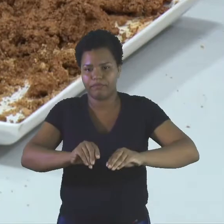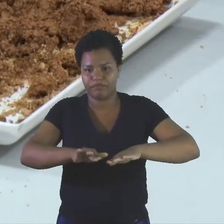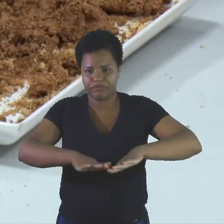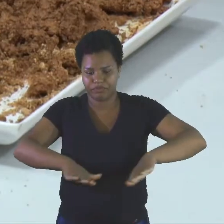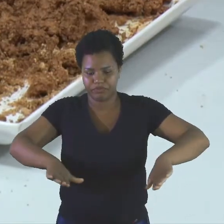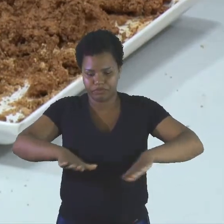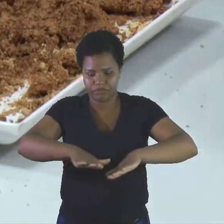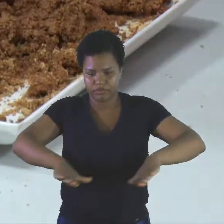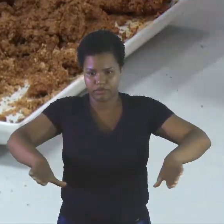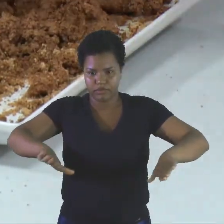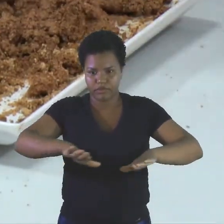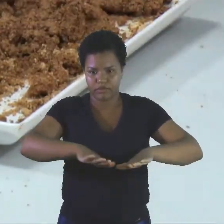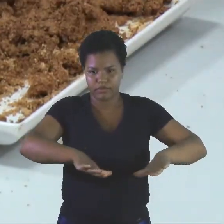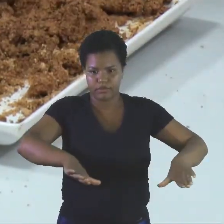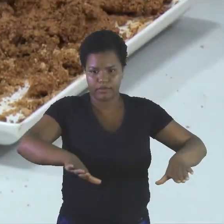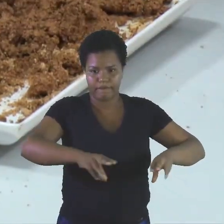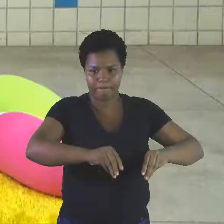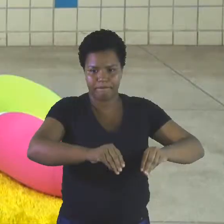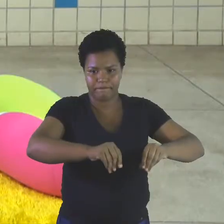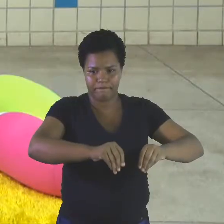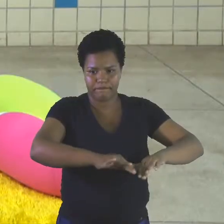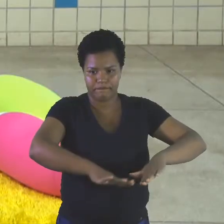e essa terra